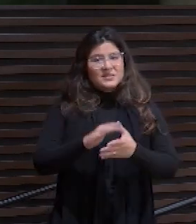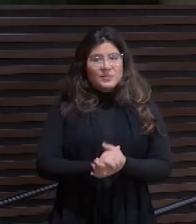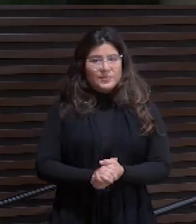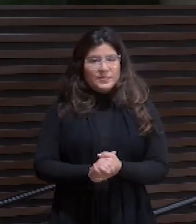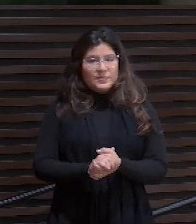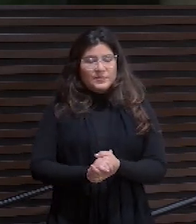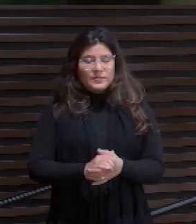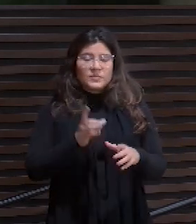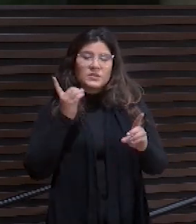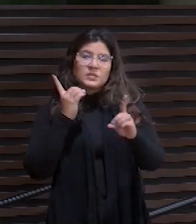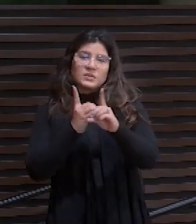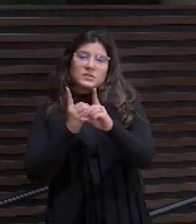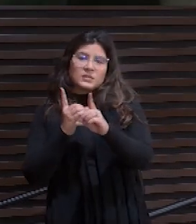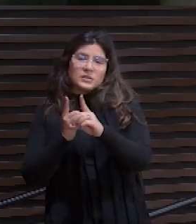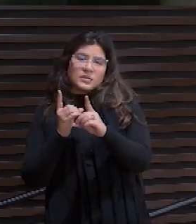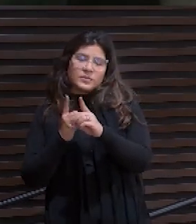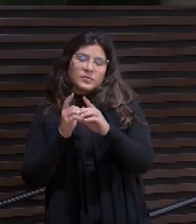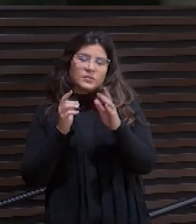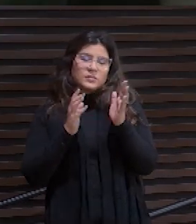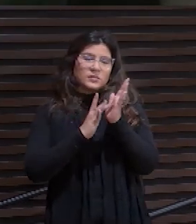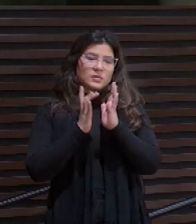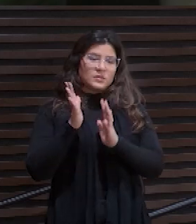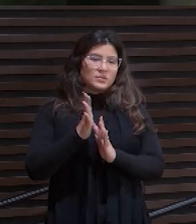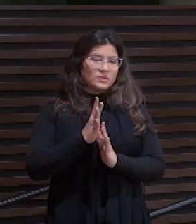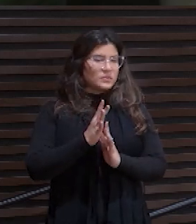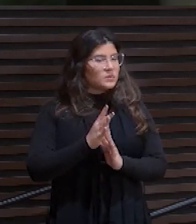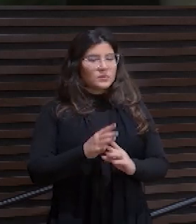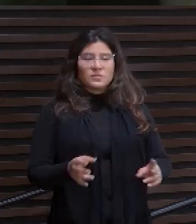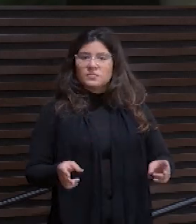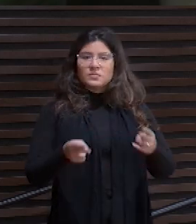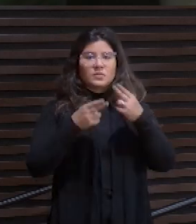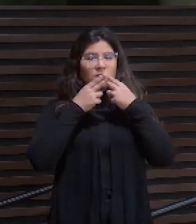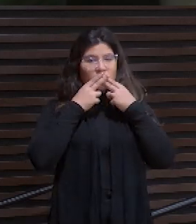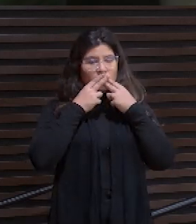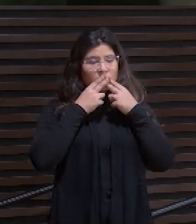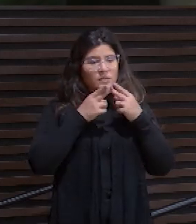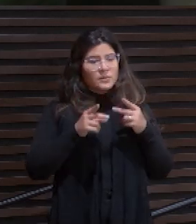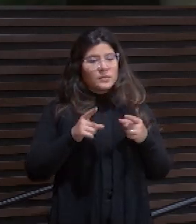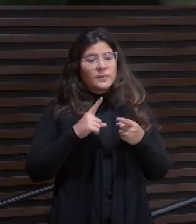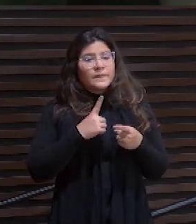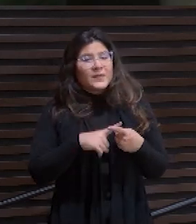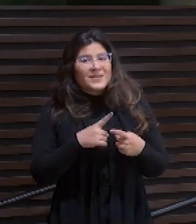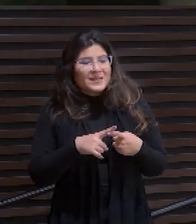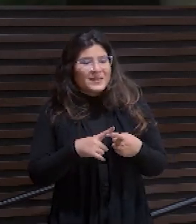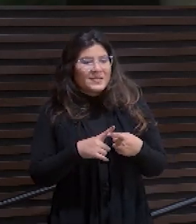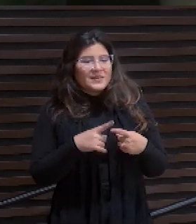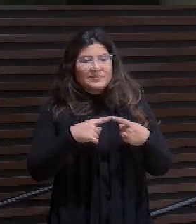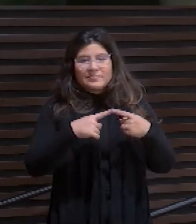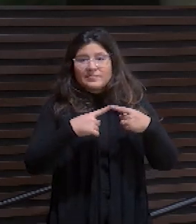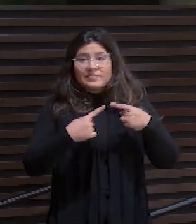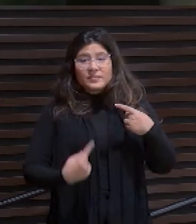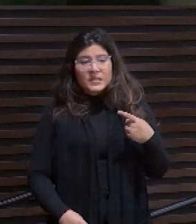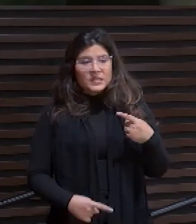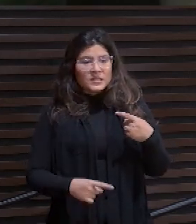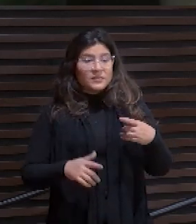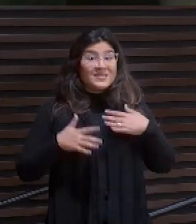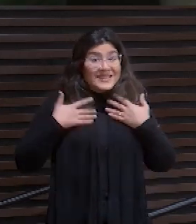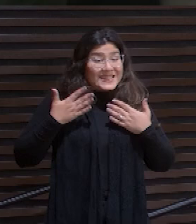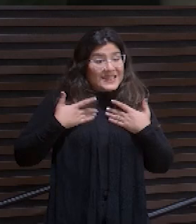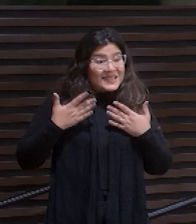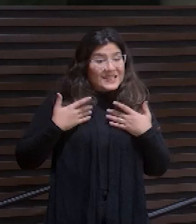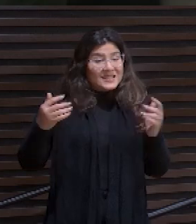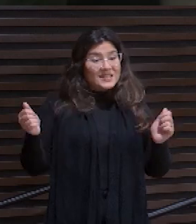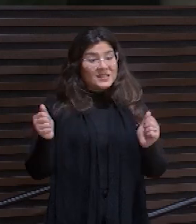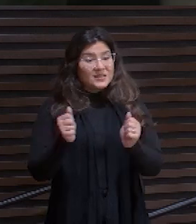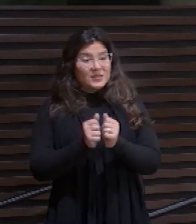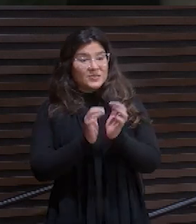Os discípulos de Jesus não jejuavam naquele momento porque era incompatível com a alegria de estarem fisicamente com Ele. O